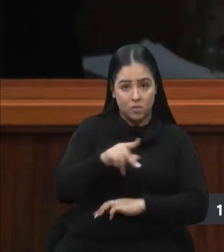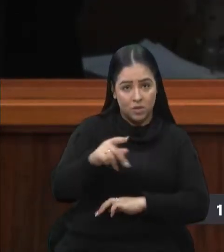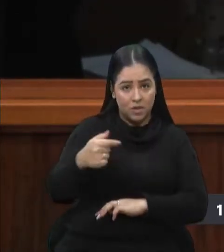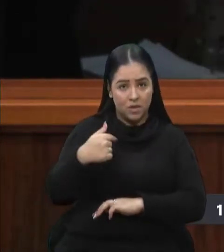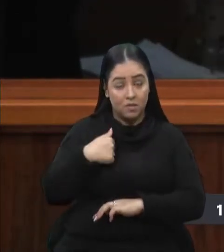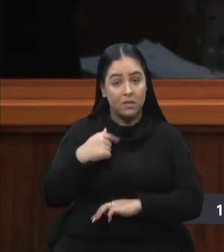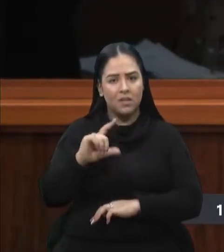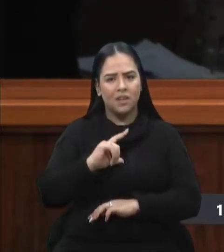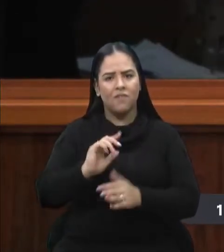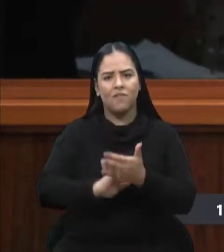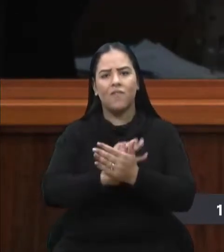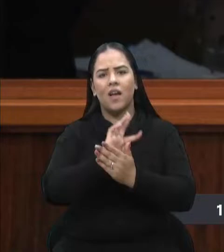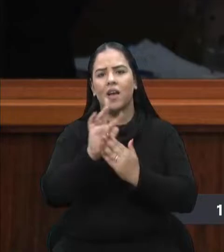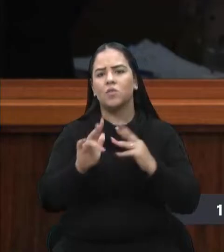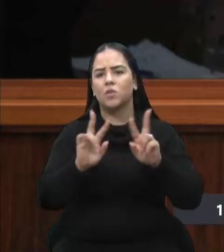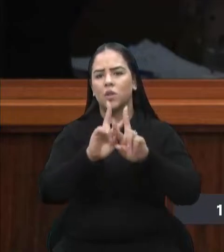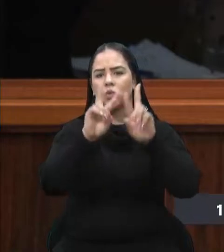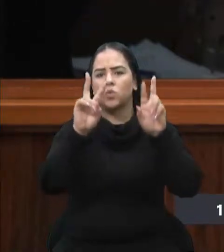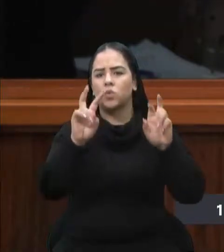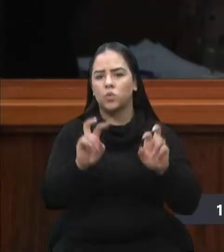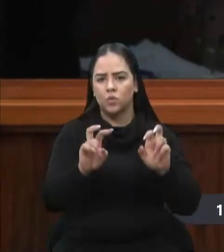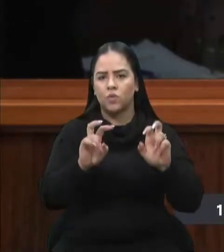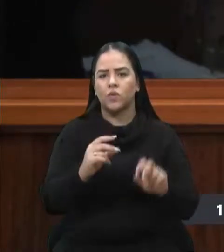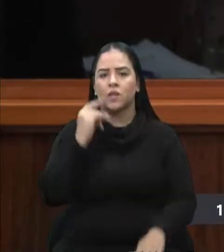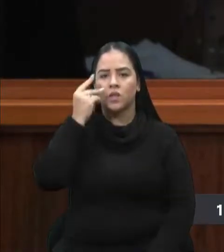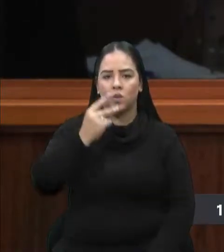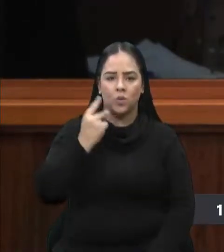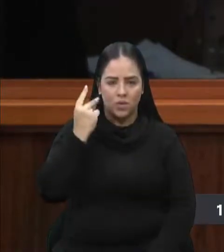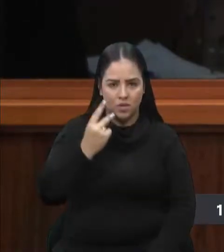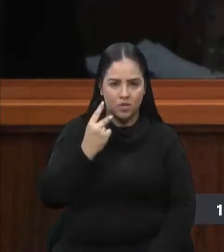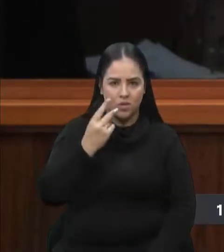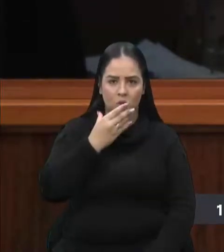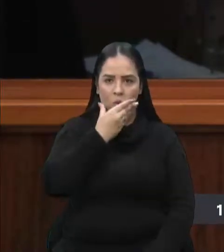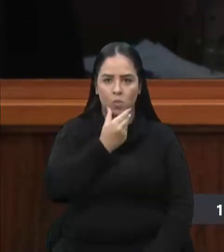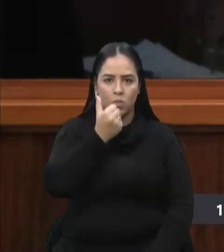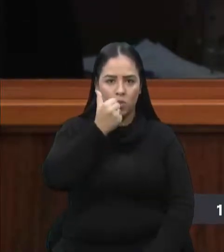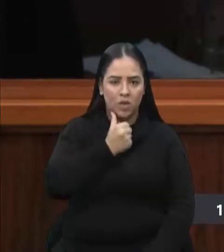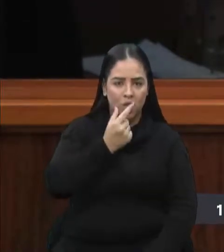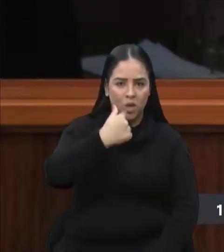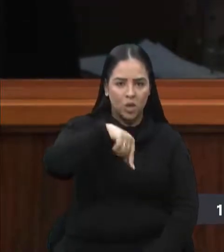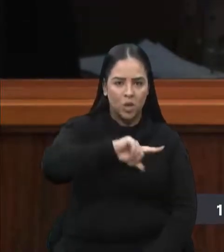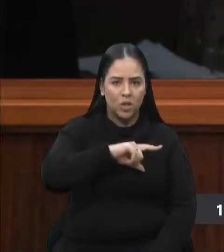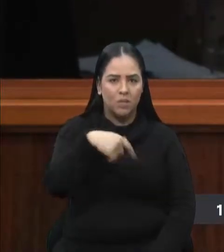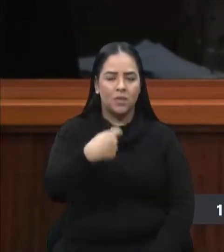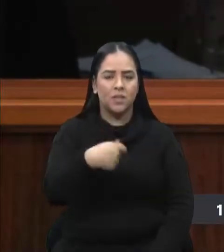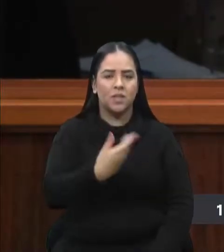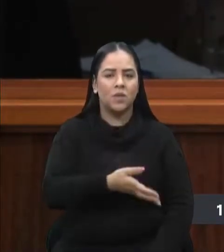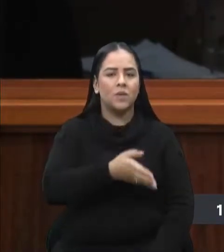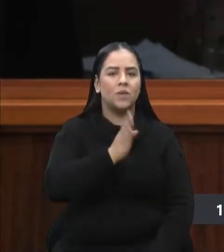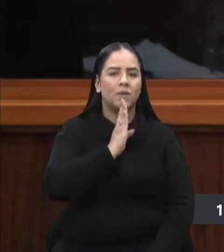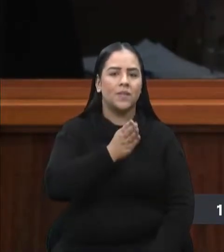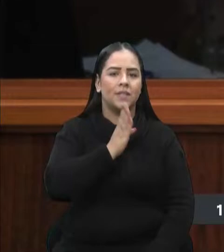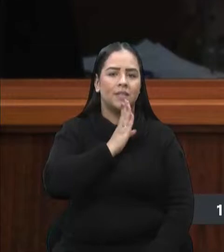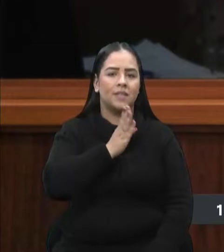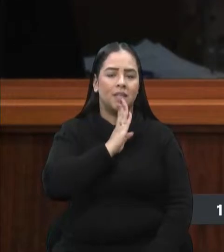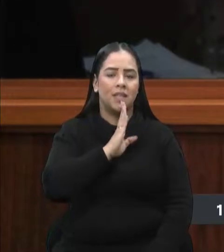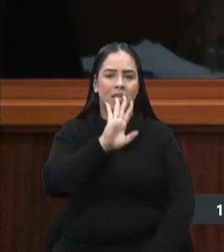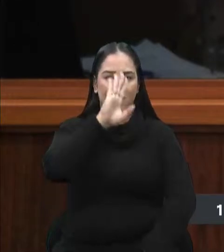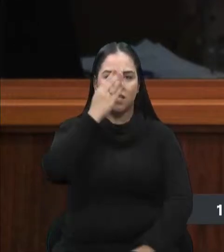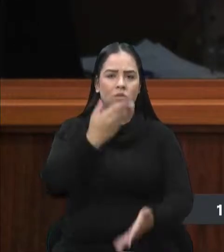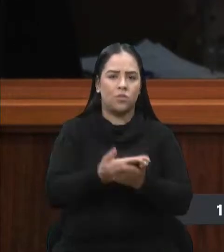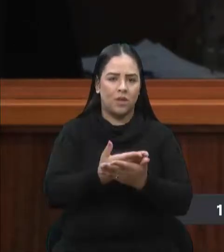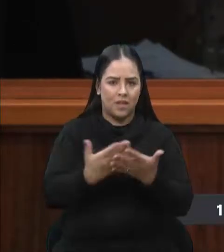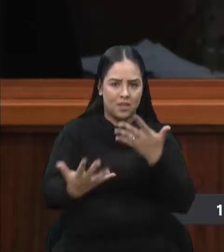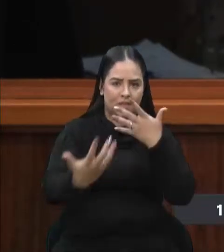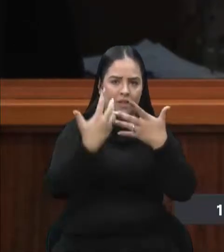muitas questões, vereadores e vereadoras, que nós precisamos conhecer, e eu acho que a transparência